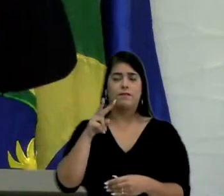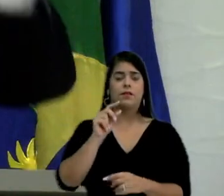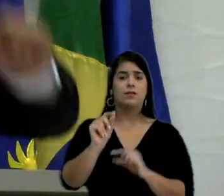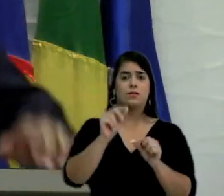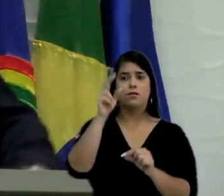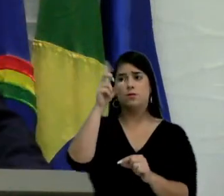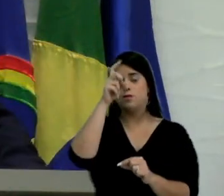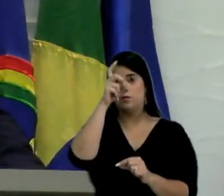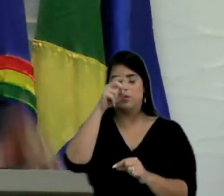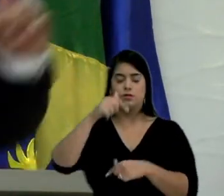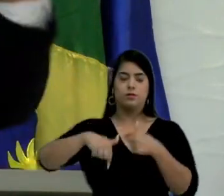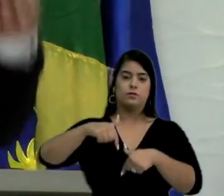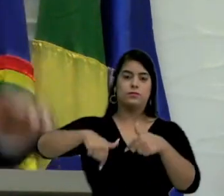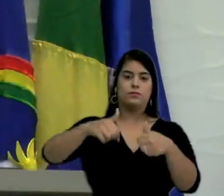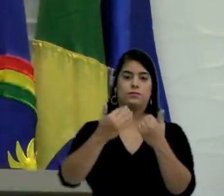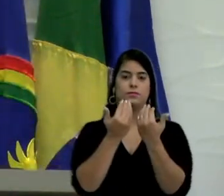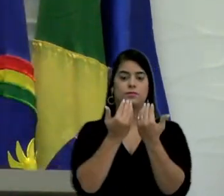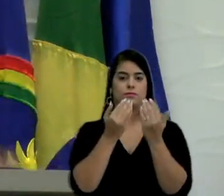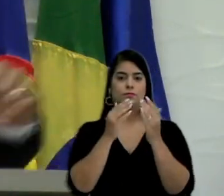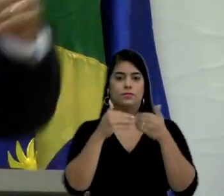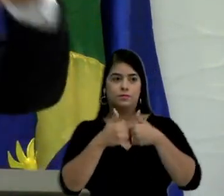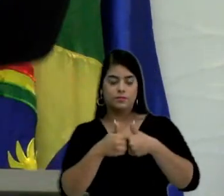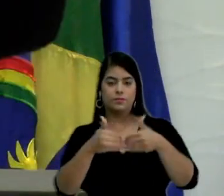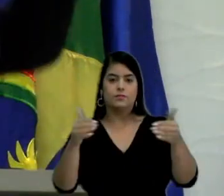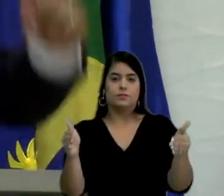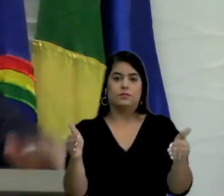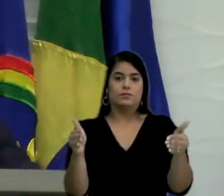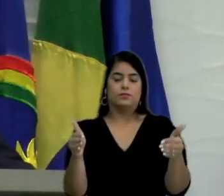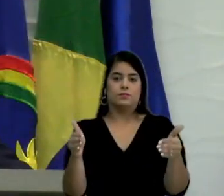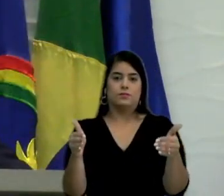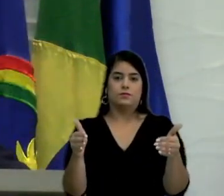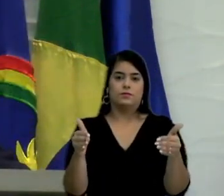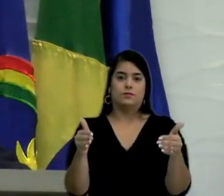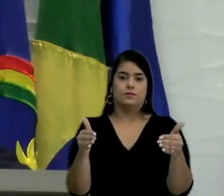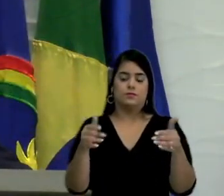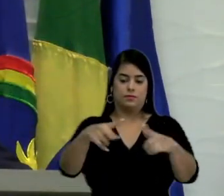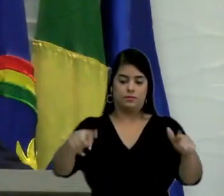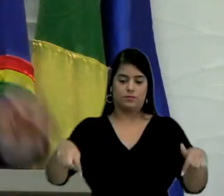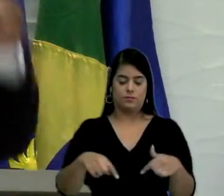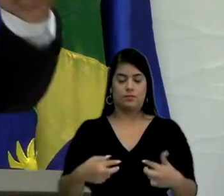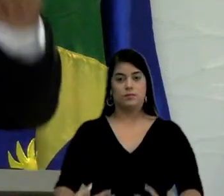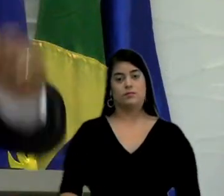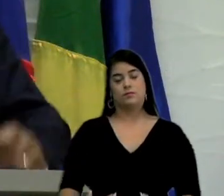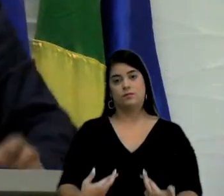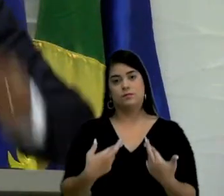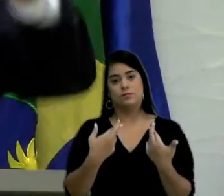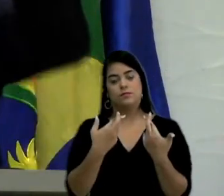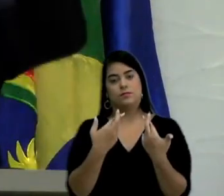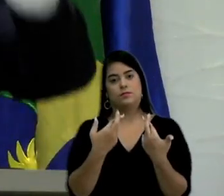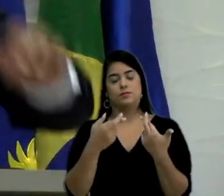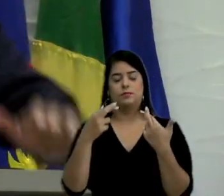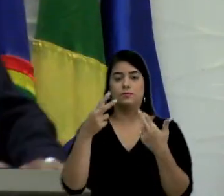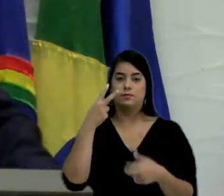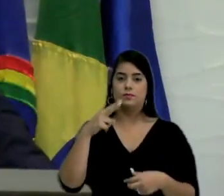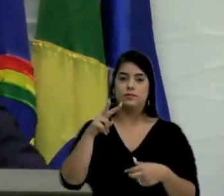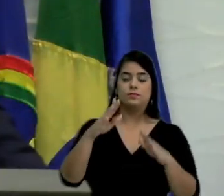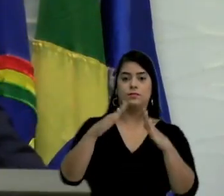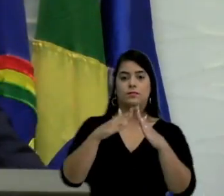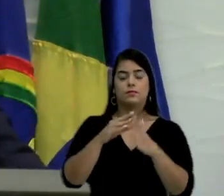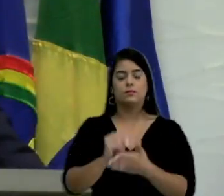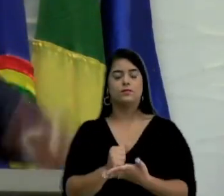se lutando para abrir o bloco cirúrgico que não é do dia para noite que se abre você vê uma casa de